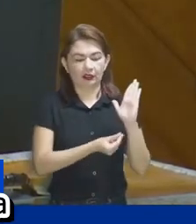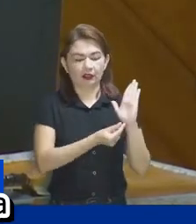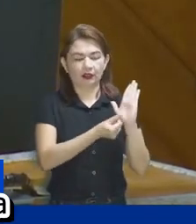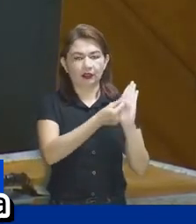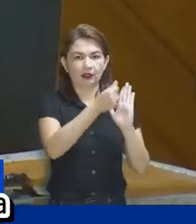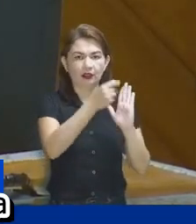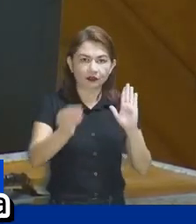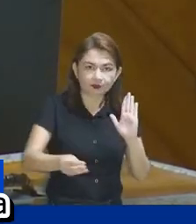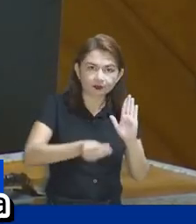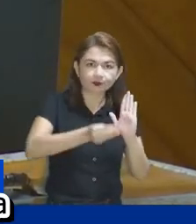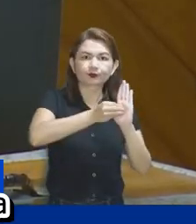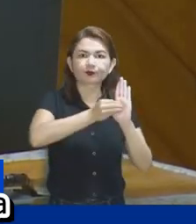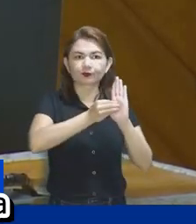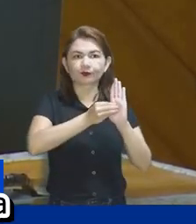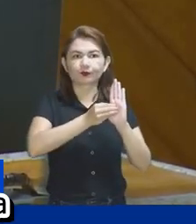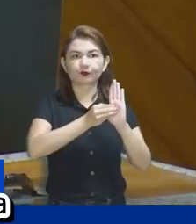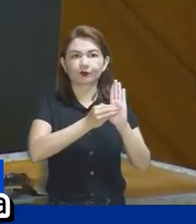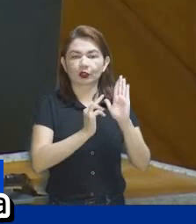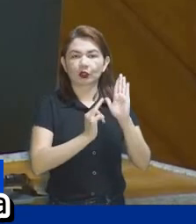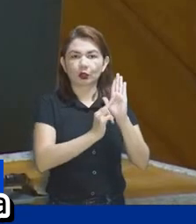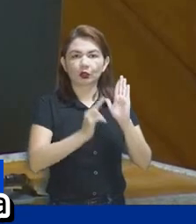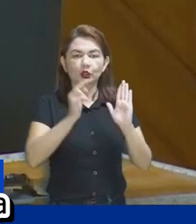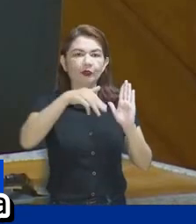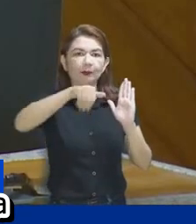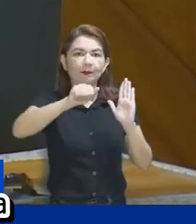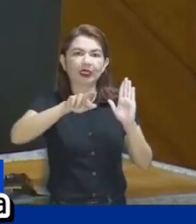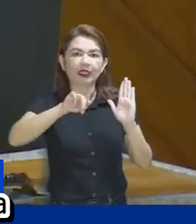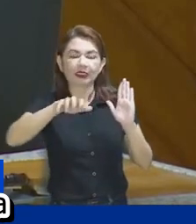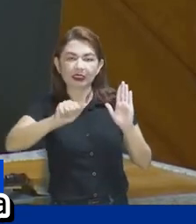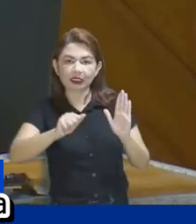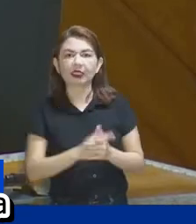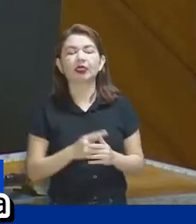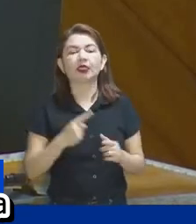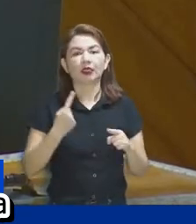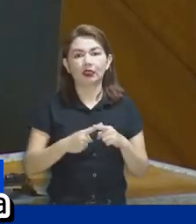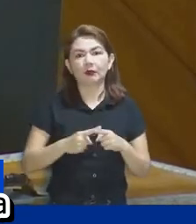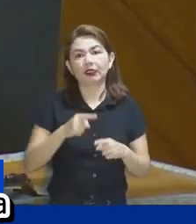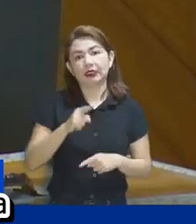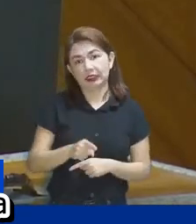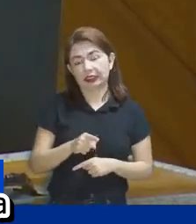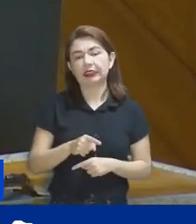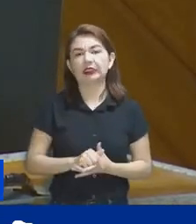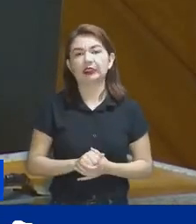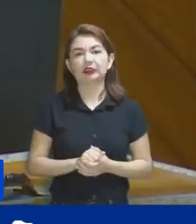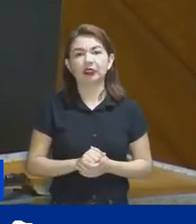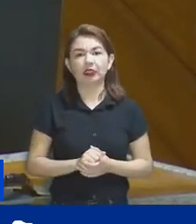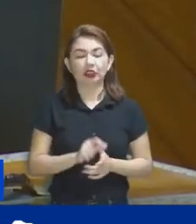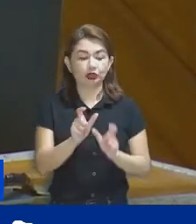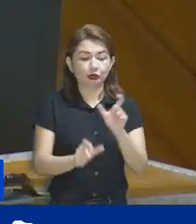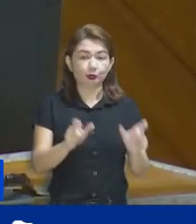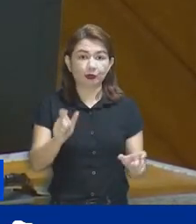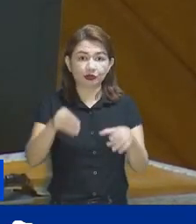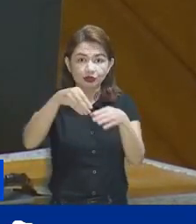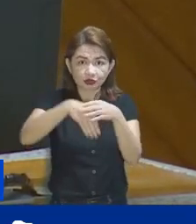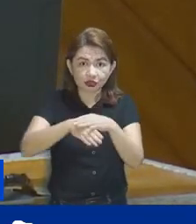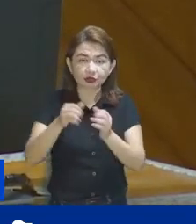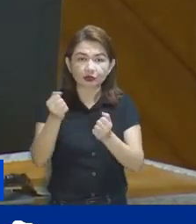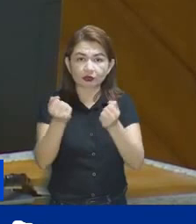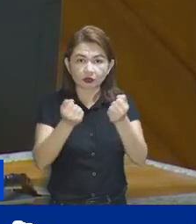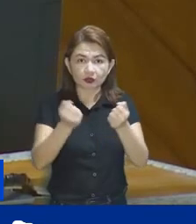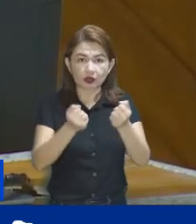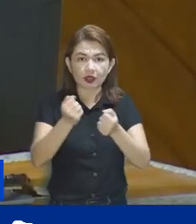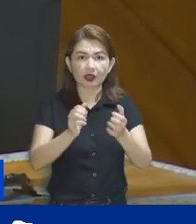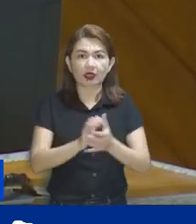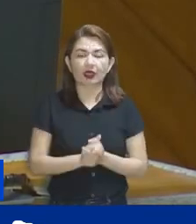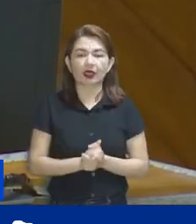candidato e que se tratava de deslocamento regular para a votação, pois os passageiros eram membros